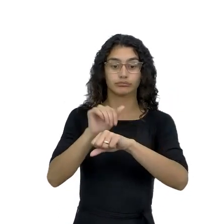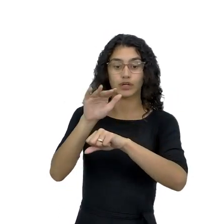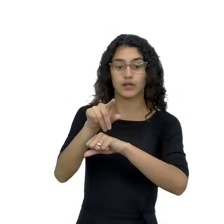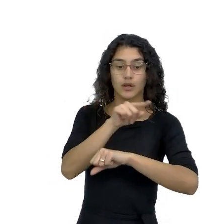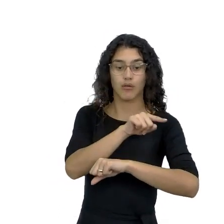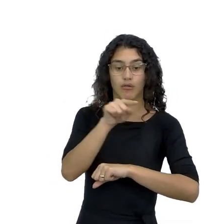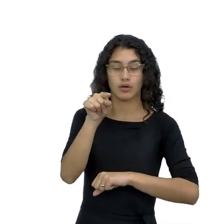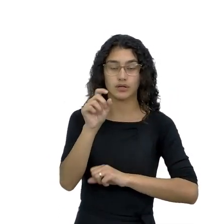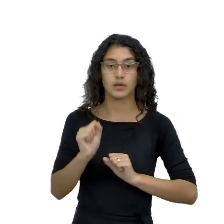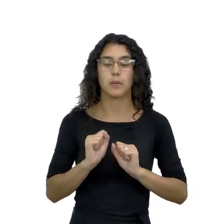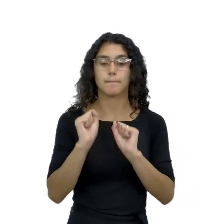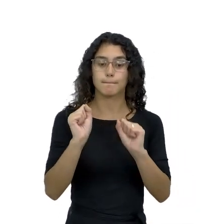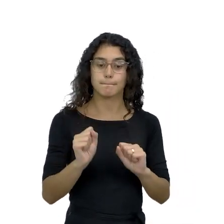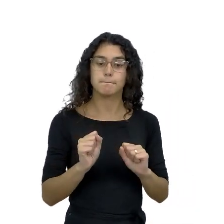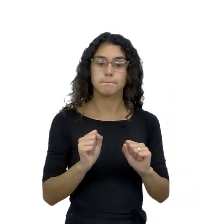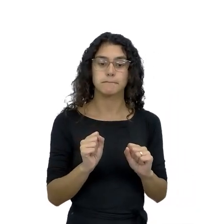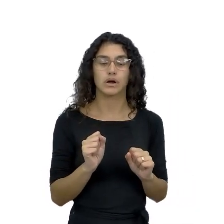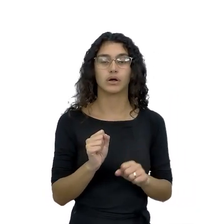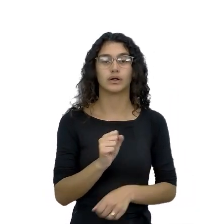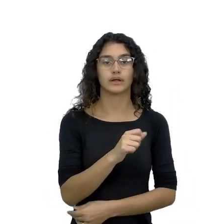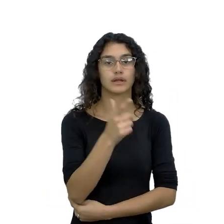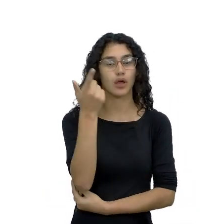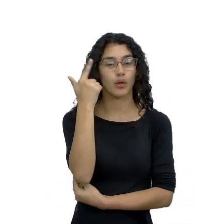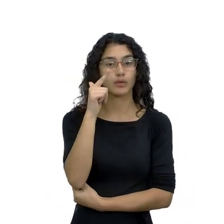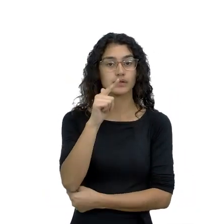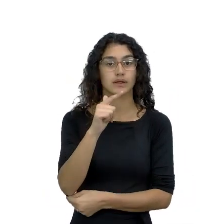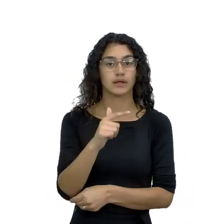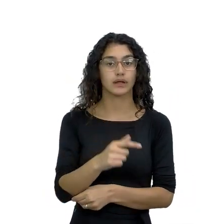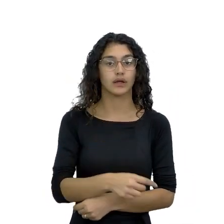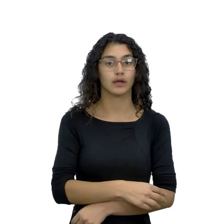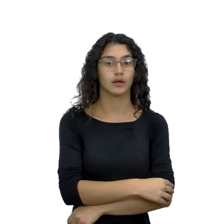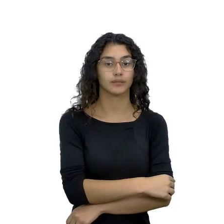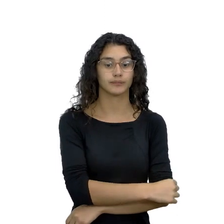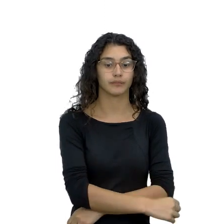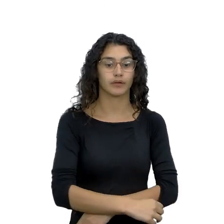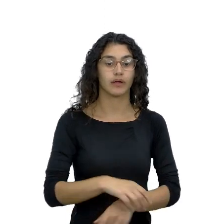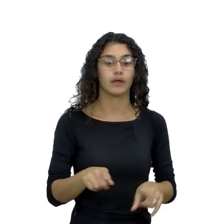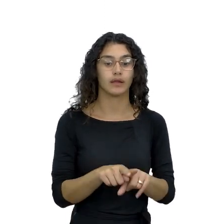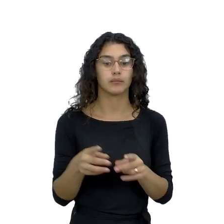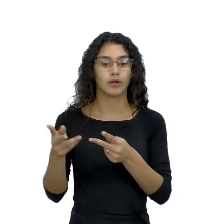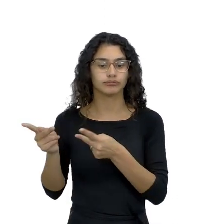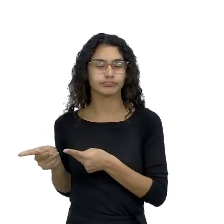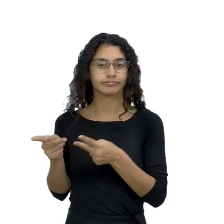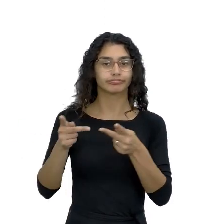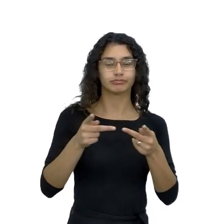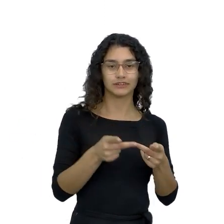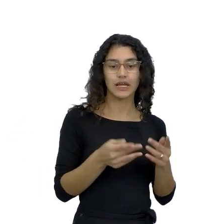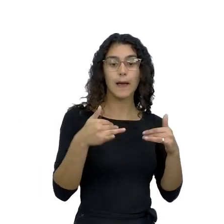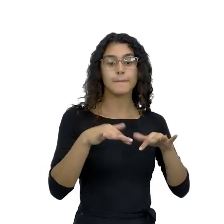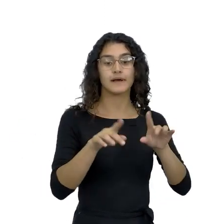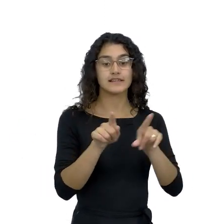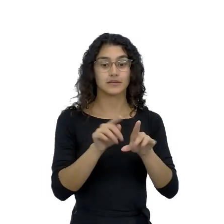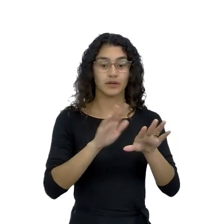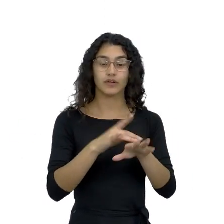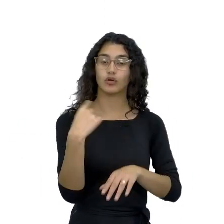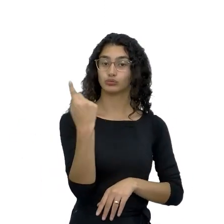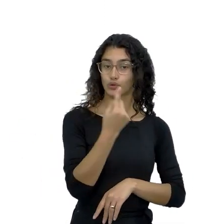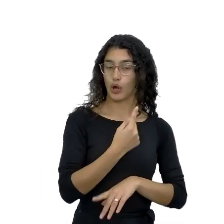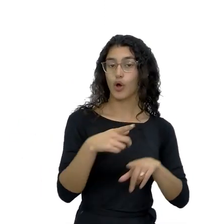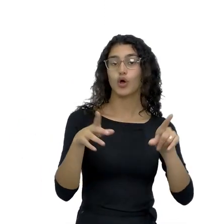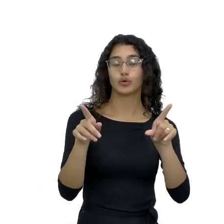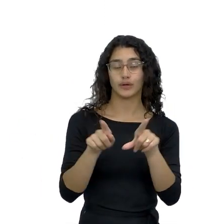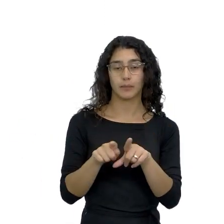indicação aí para que você consiga visitar esses museus, mas também visite o